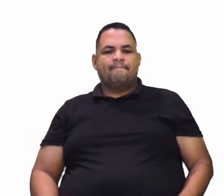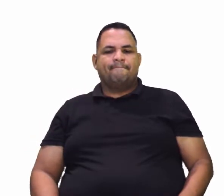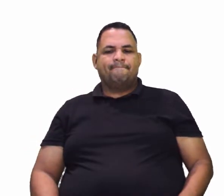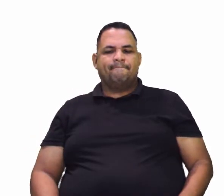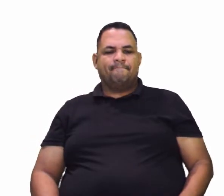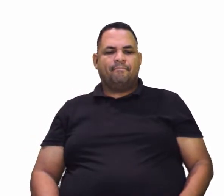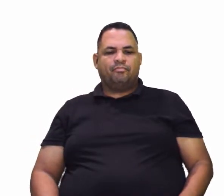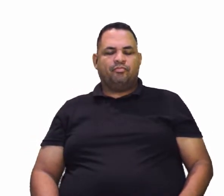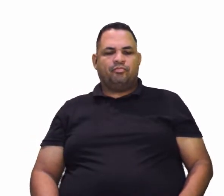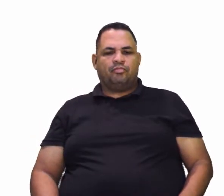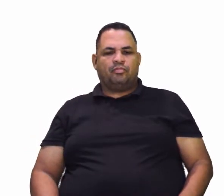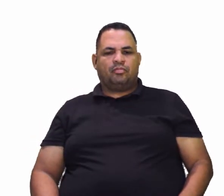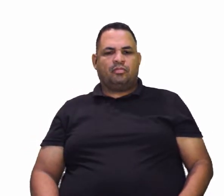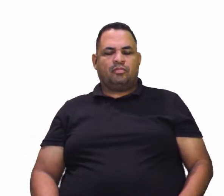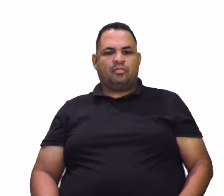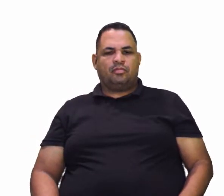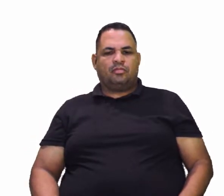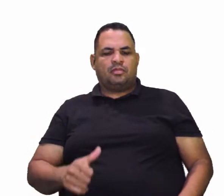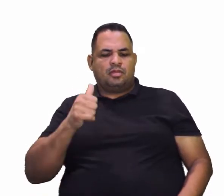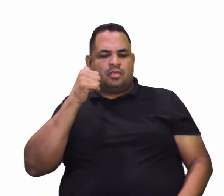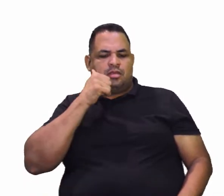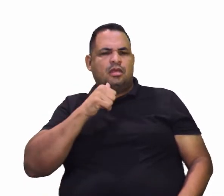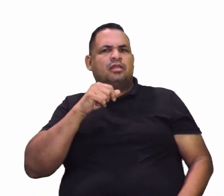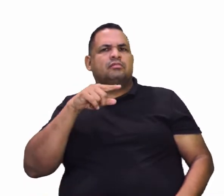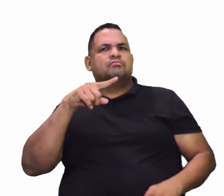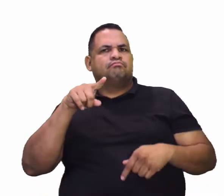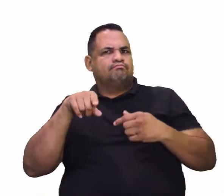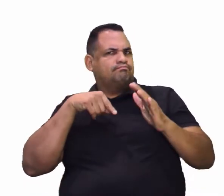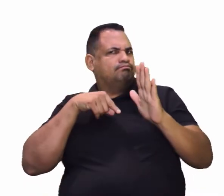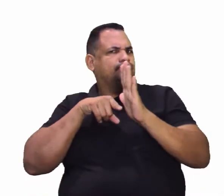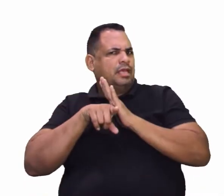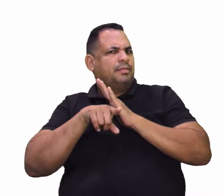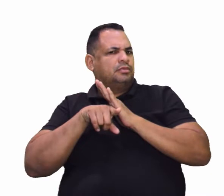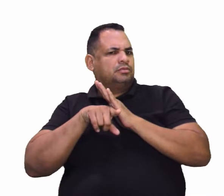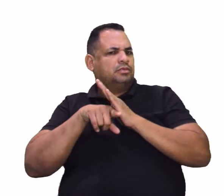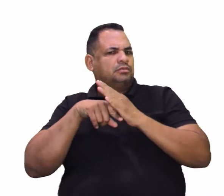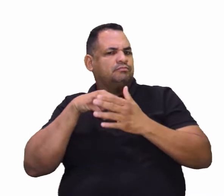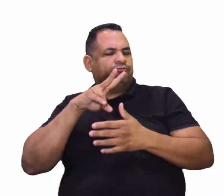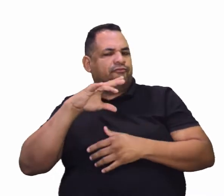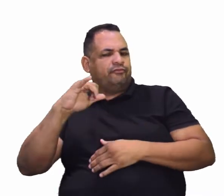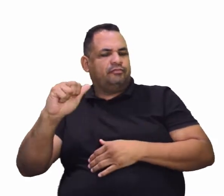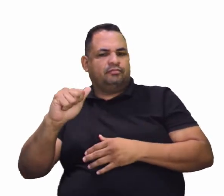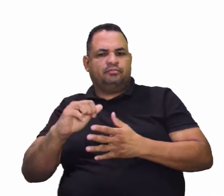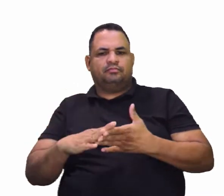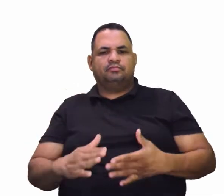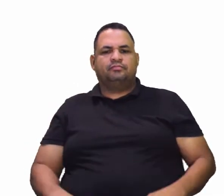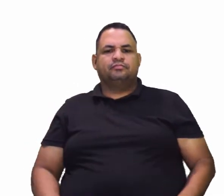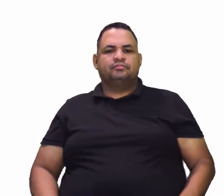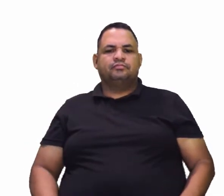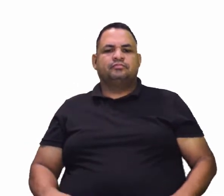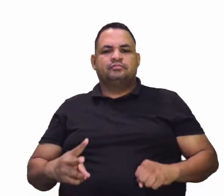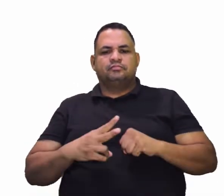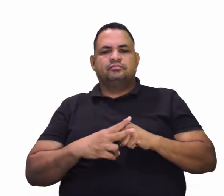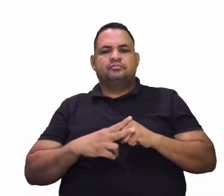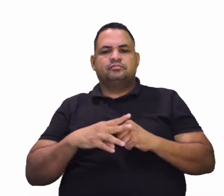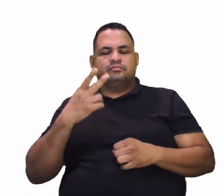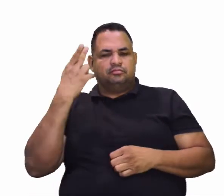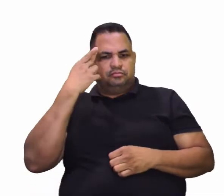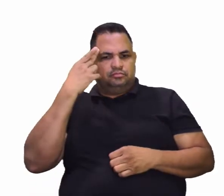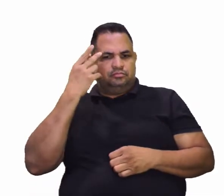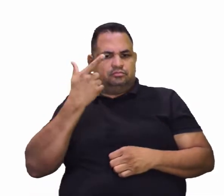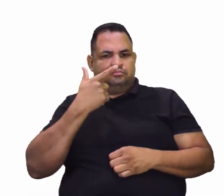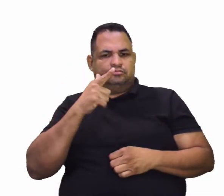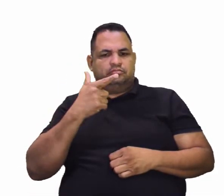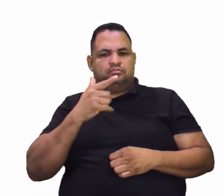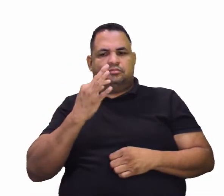ask? Ela perguntará. Então esse verbo aqui, ele vem na sua forma natural sem o to